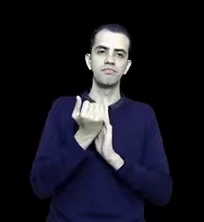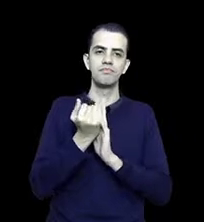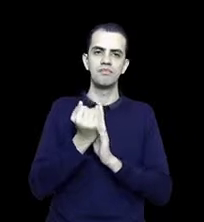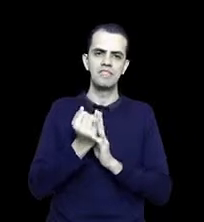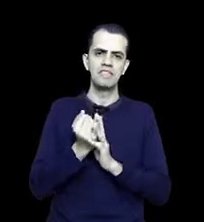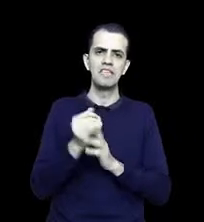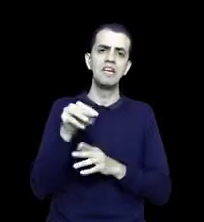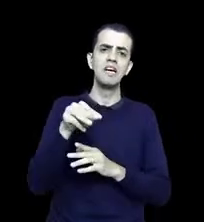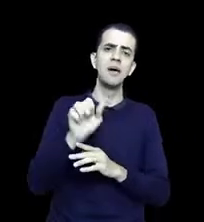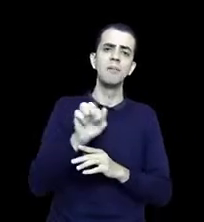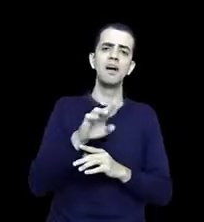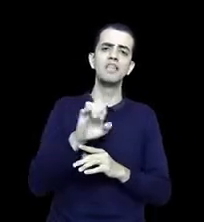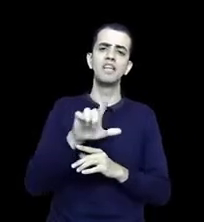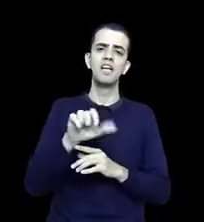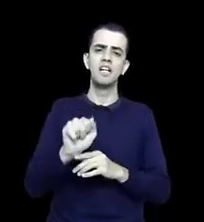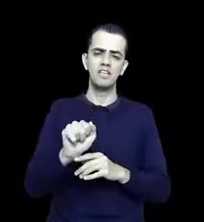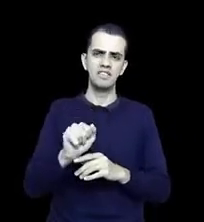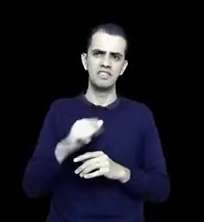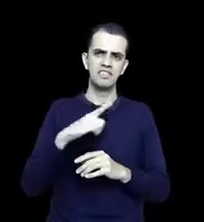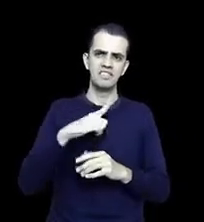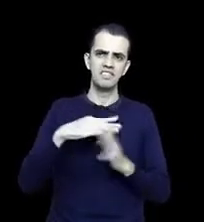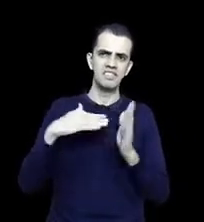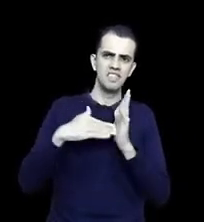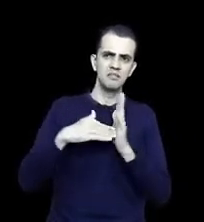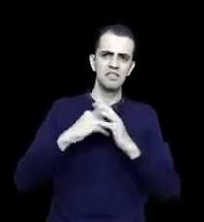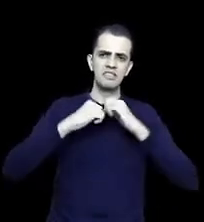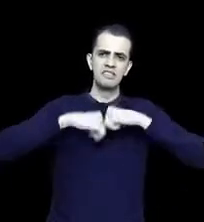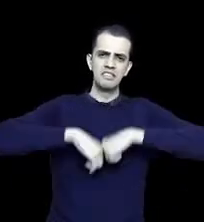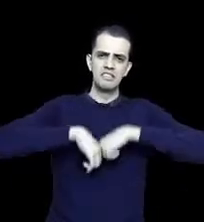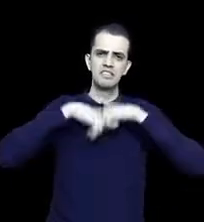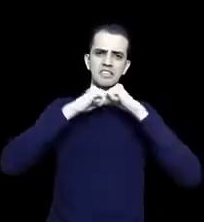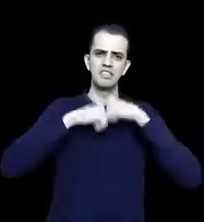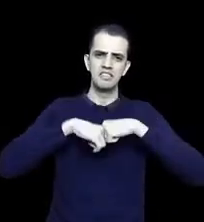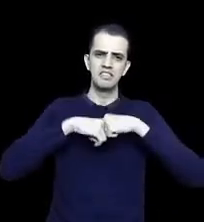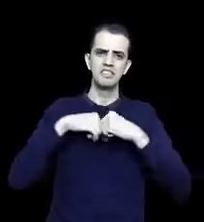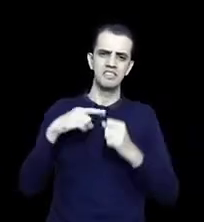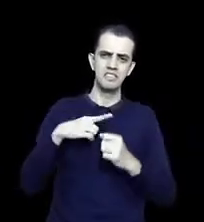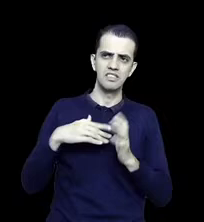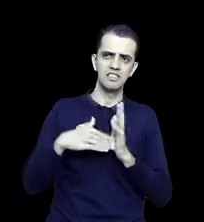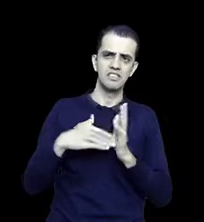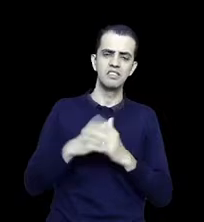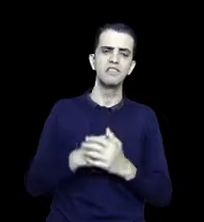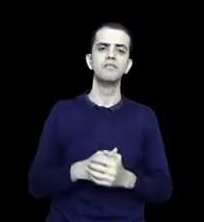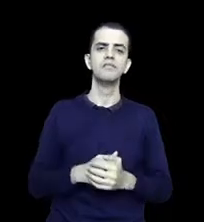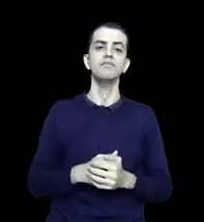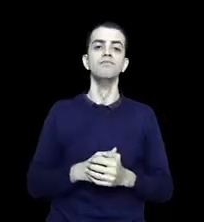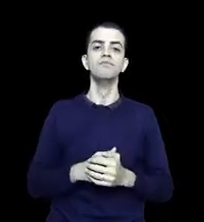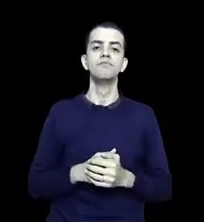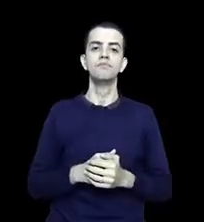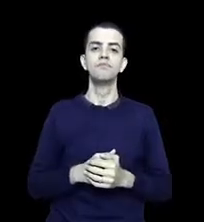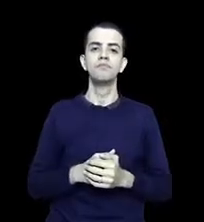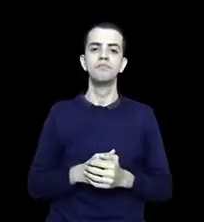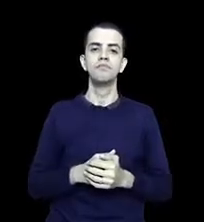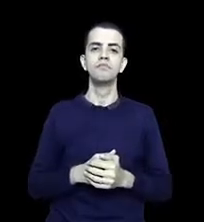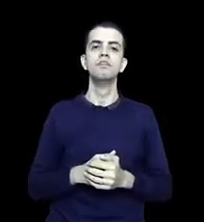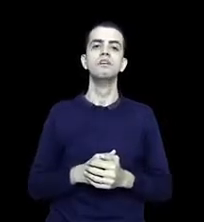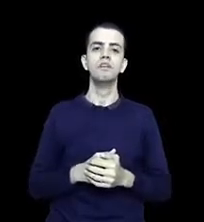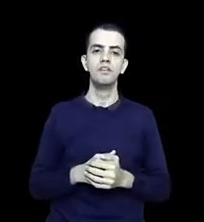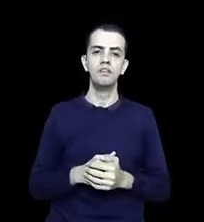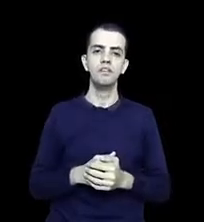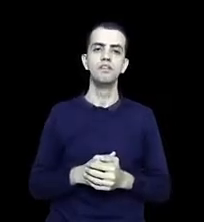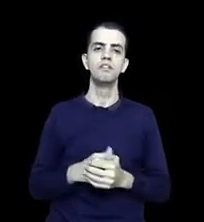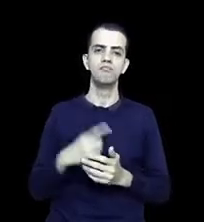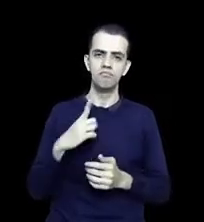essa limitação de flexão do paciente com esse quadro. Sim. Esse